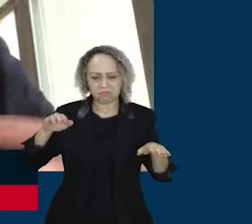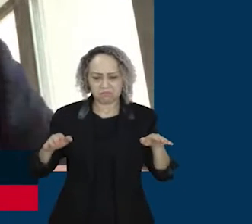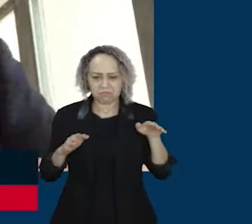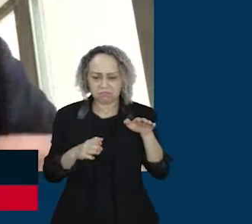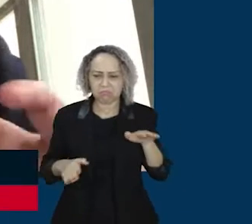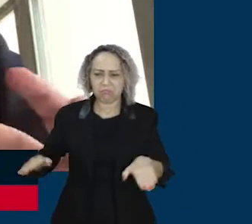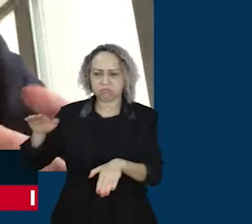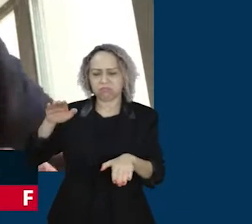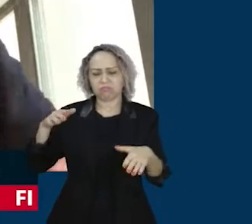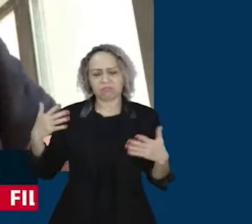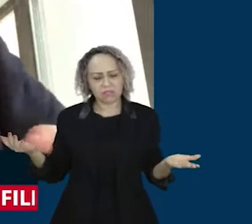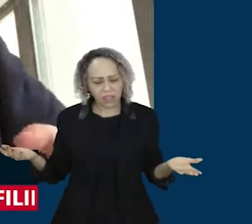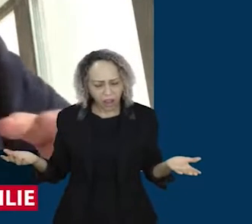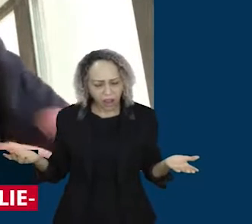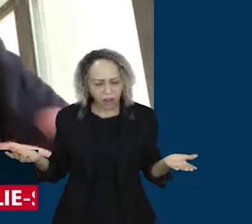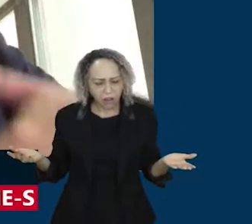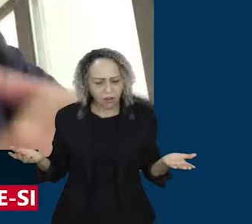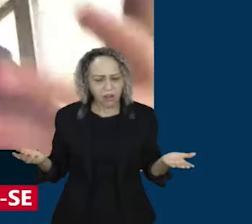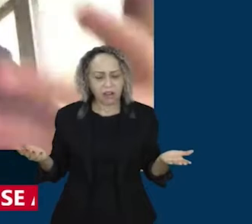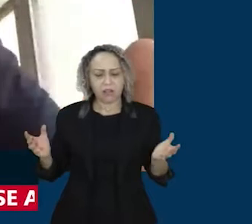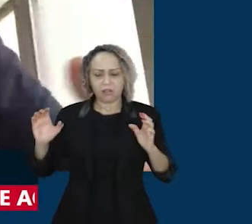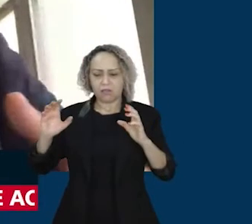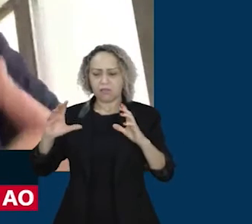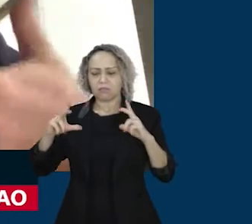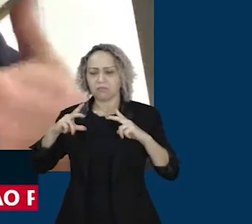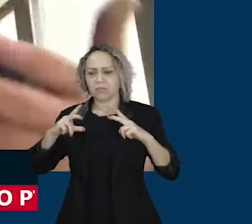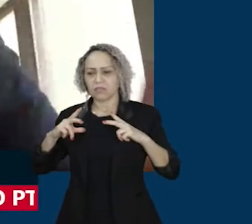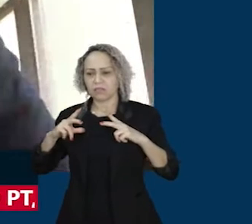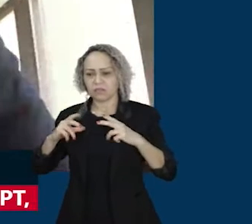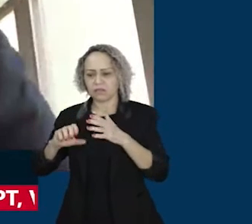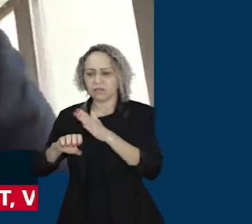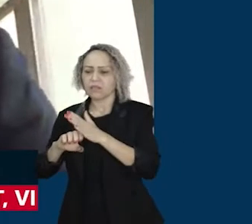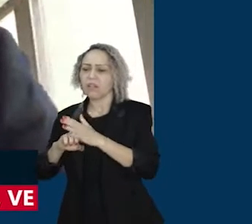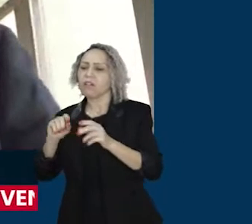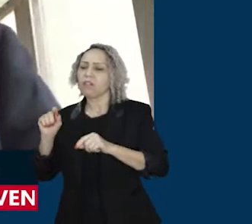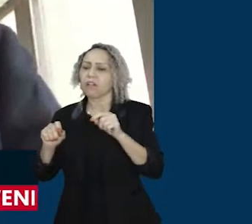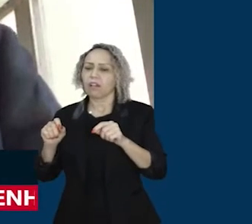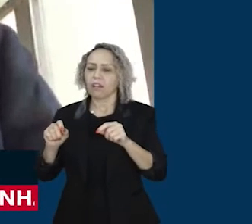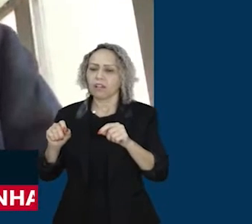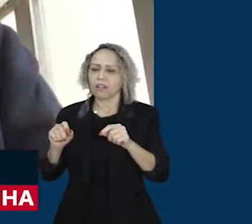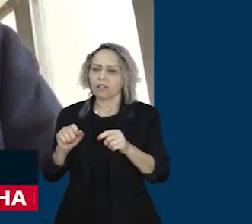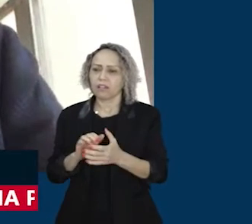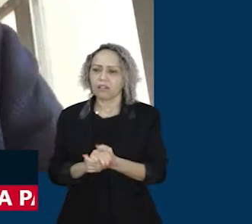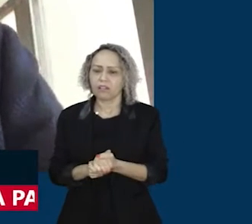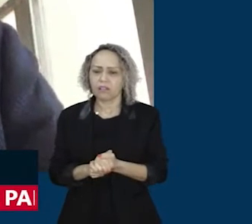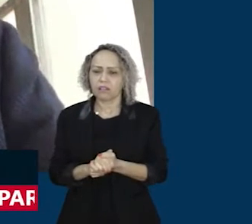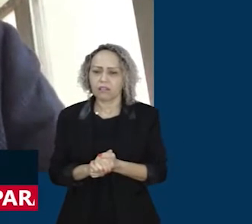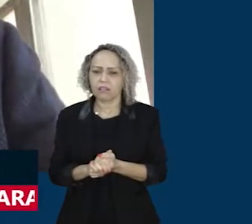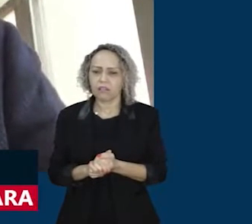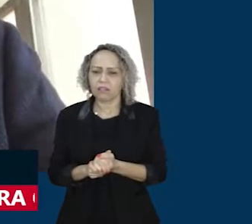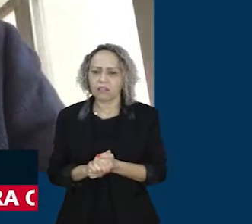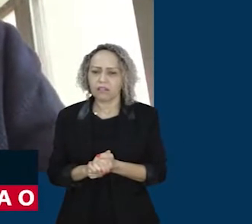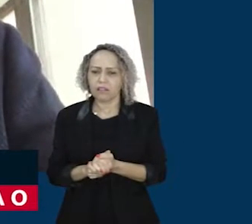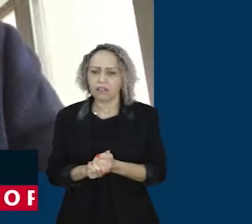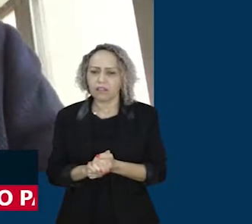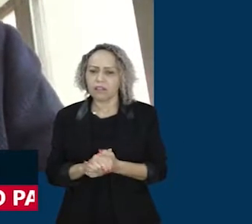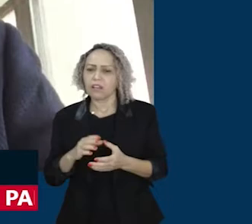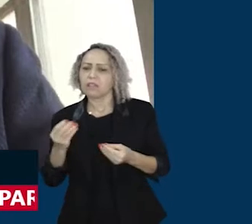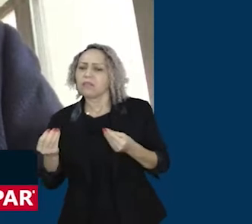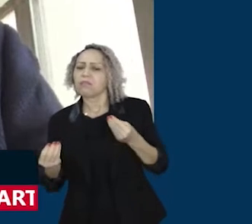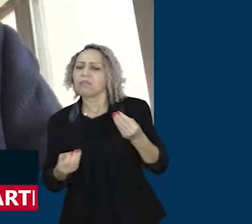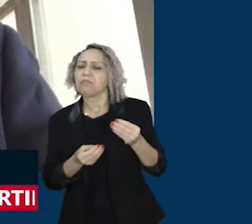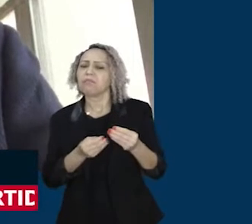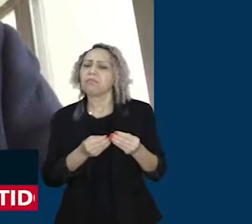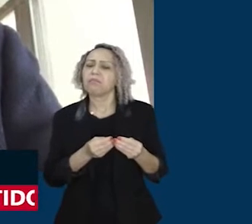verdade, principal, e o da iniciativa privada complementar, mas ela vai primeiro no que dá mais lucro. Então, quem